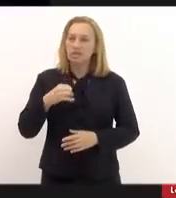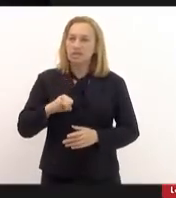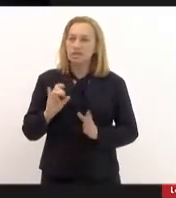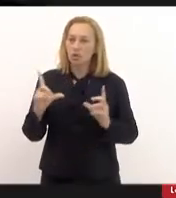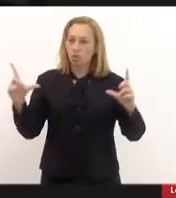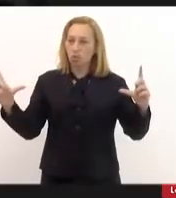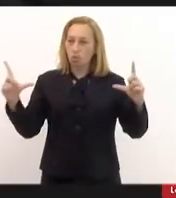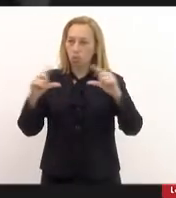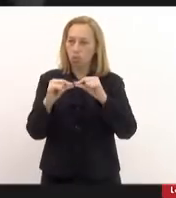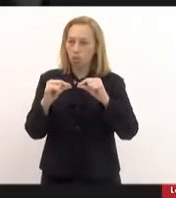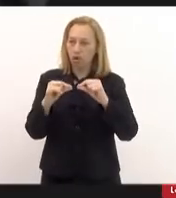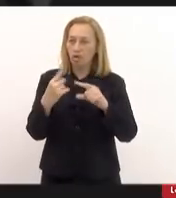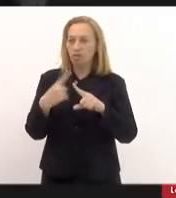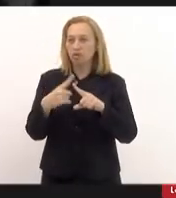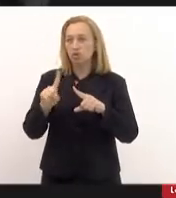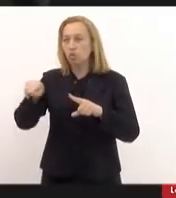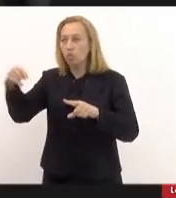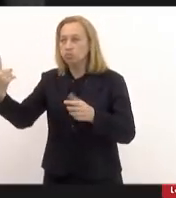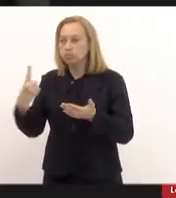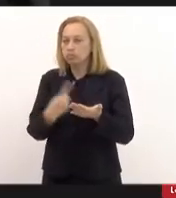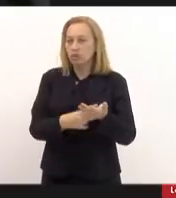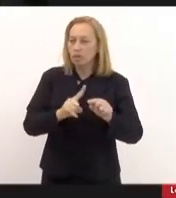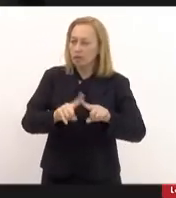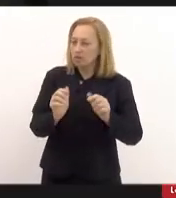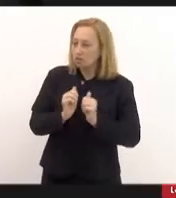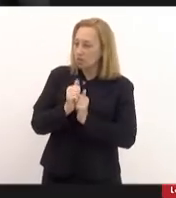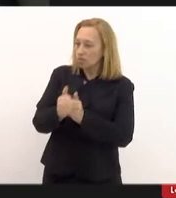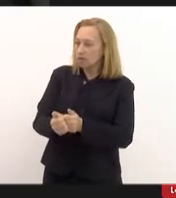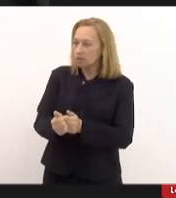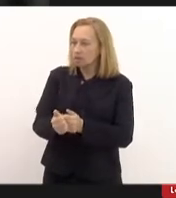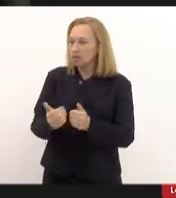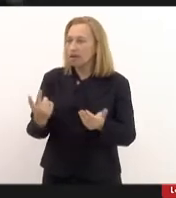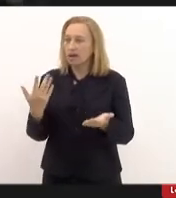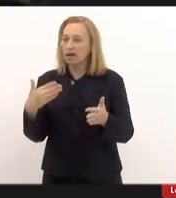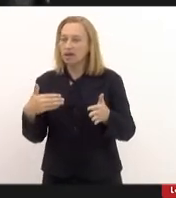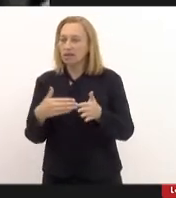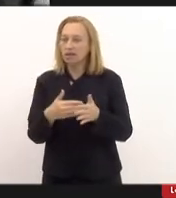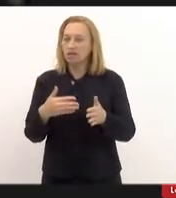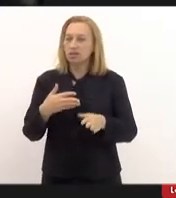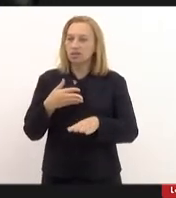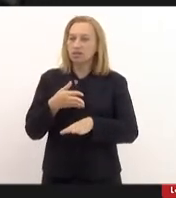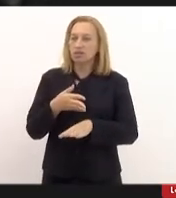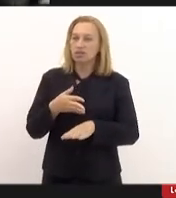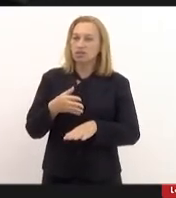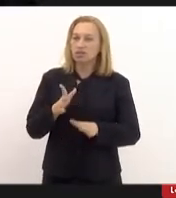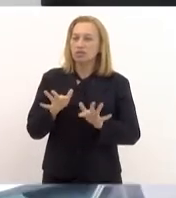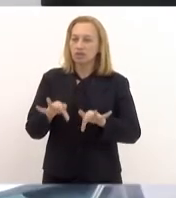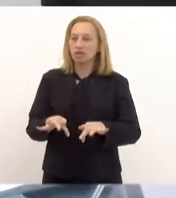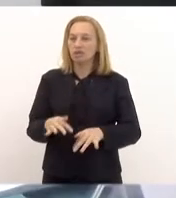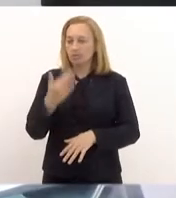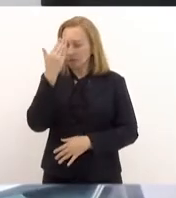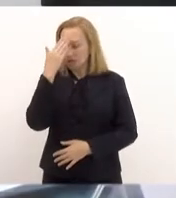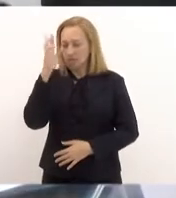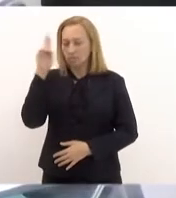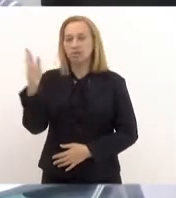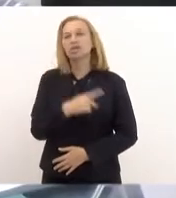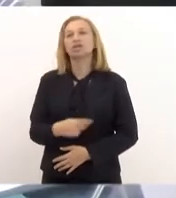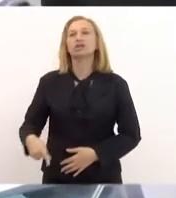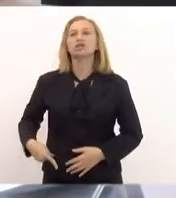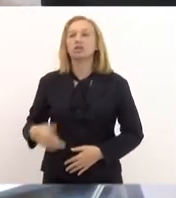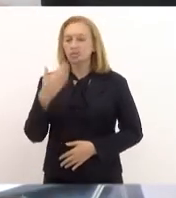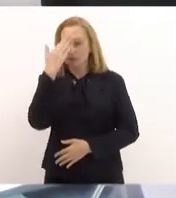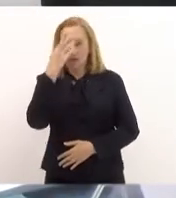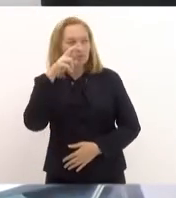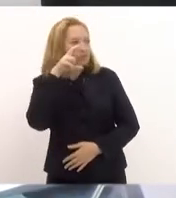tenho outro compromisso, mas eu vou acompanhando até chegar ao meu compromisso. Obrigado, presidente. Obrigado, deputado Rodenberg. Reis,